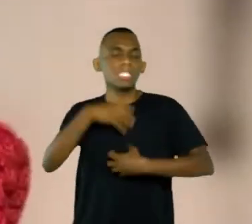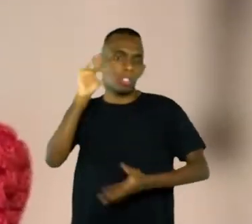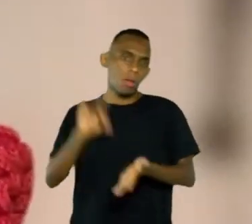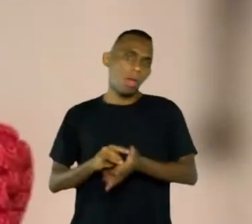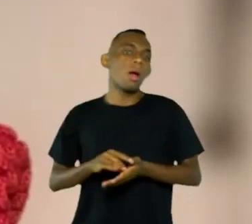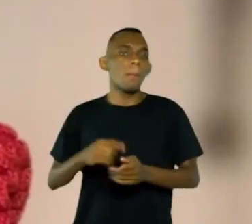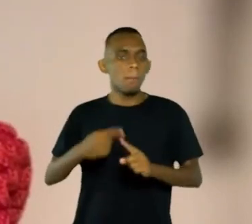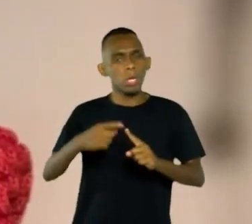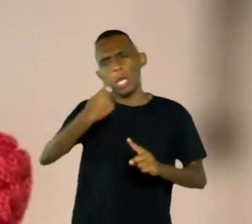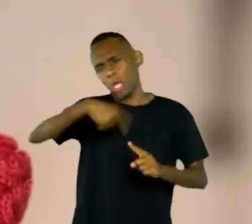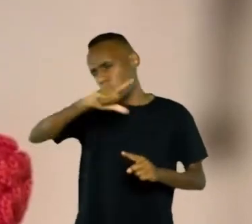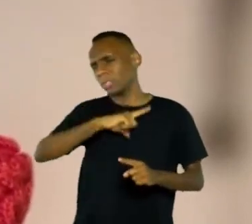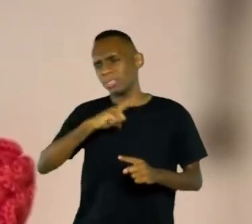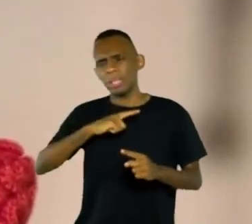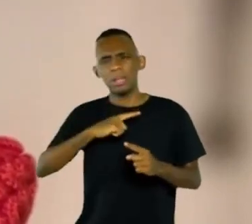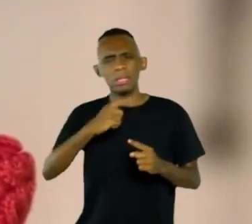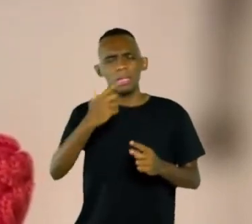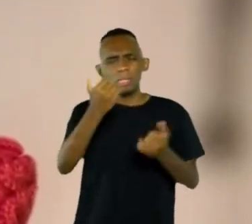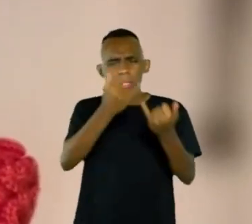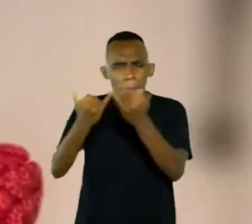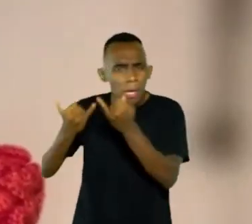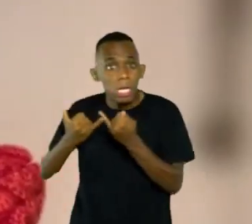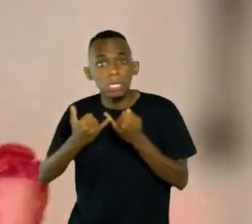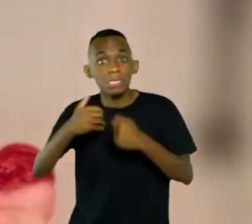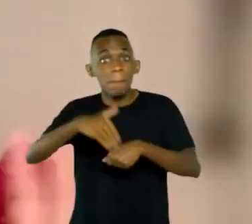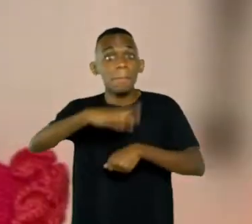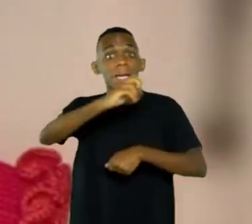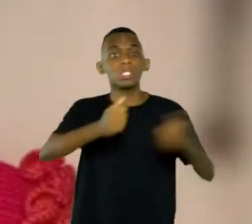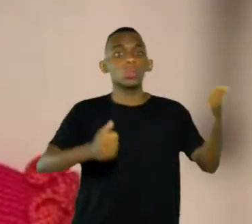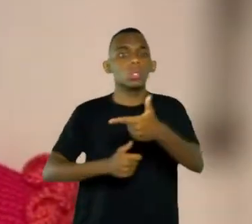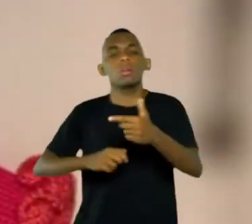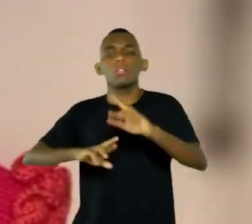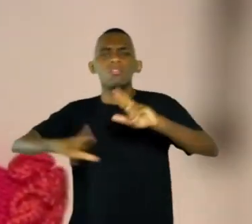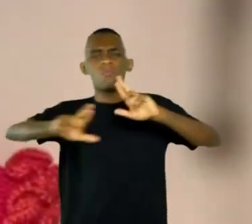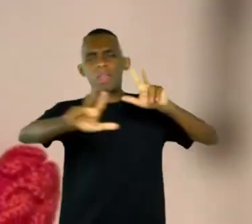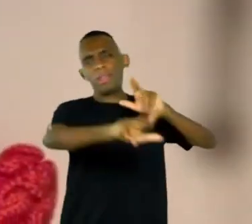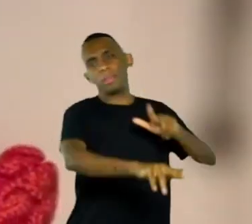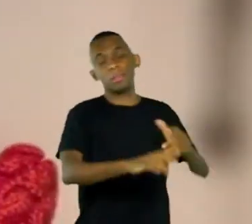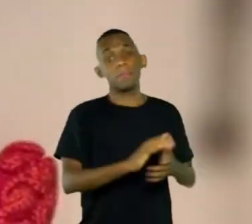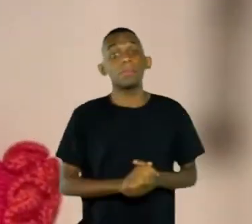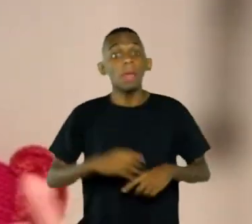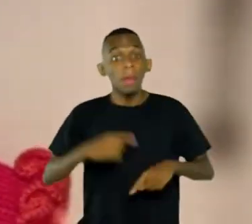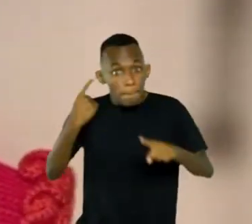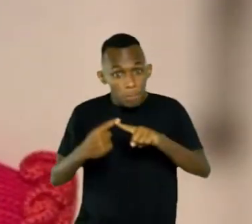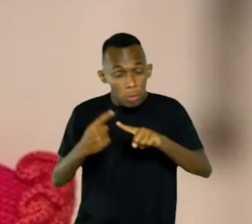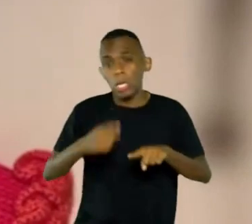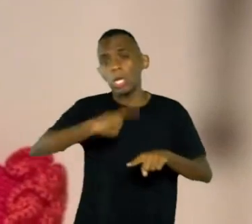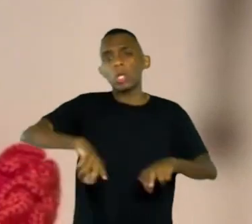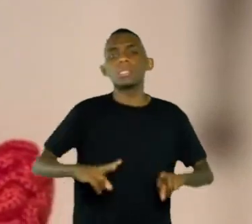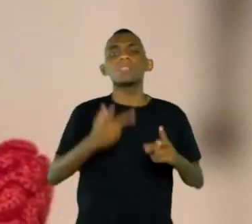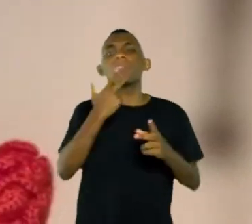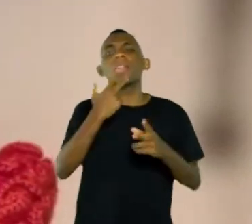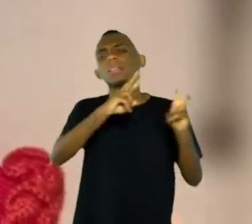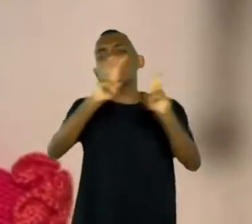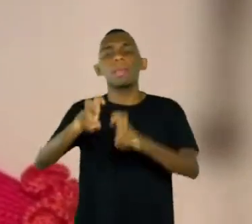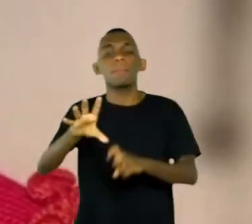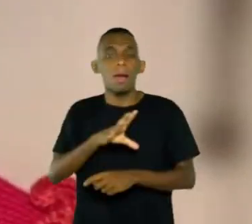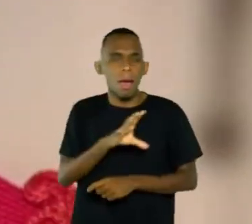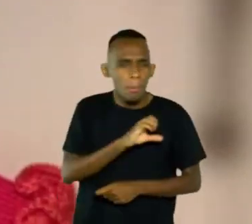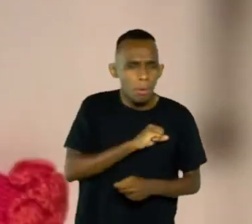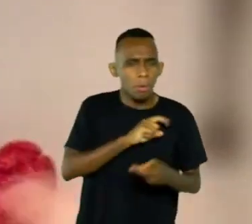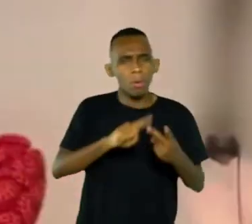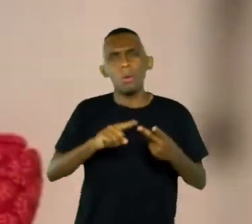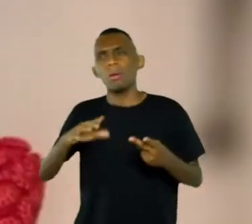diferenças. Todo mundo vai se identificar com uma história triste, porque no fundo, no final das contas, a gente está falando de amor, né? De morte,